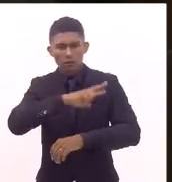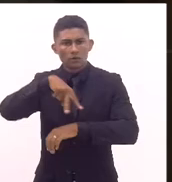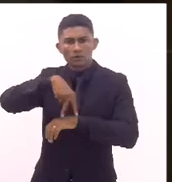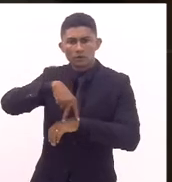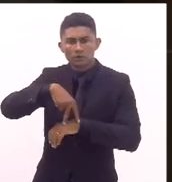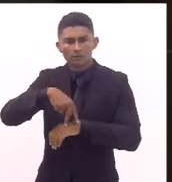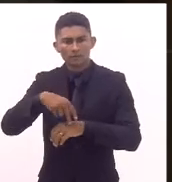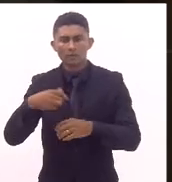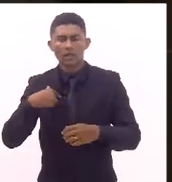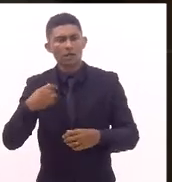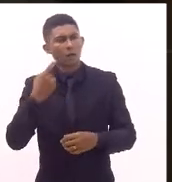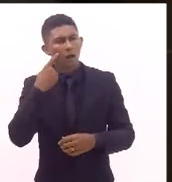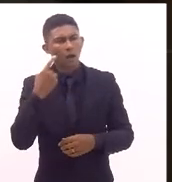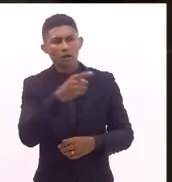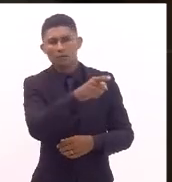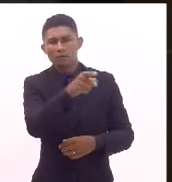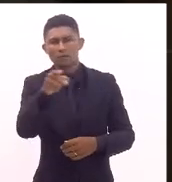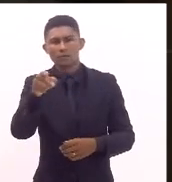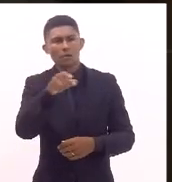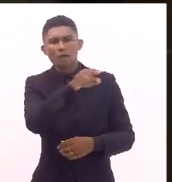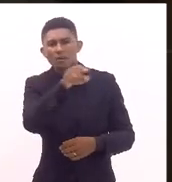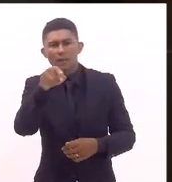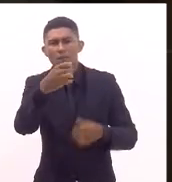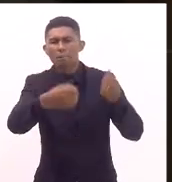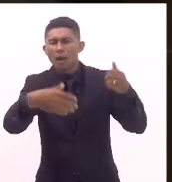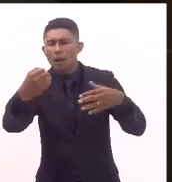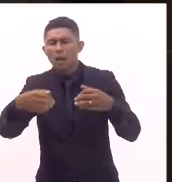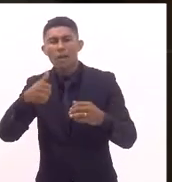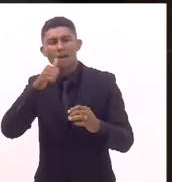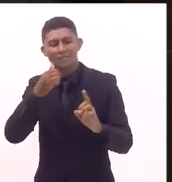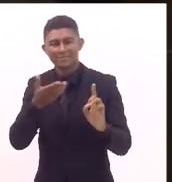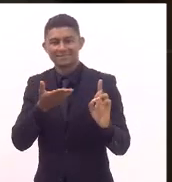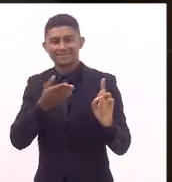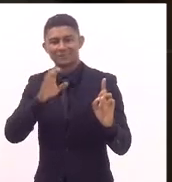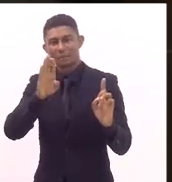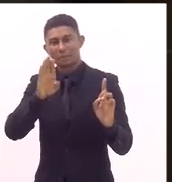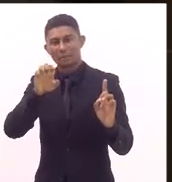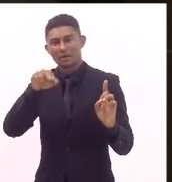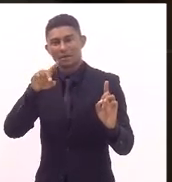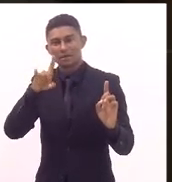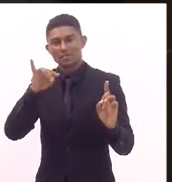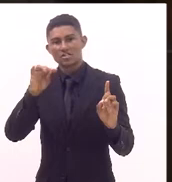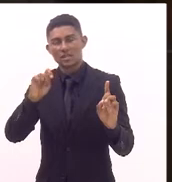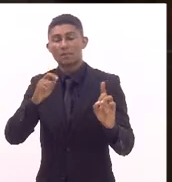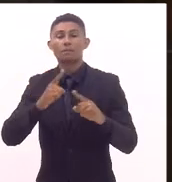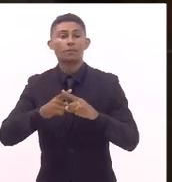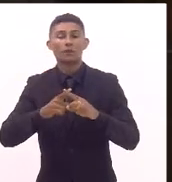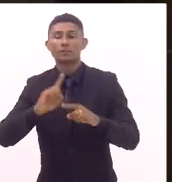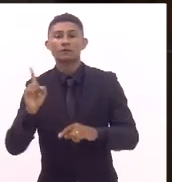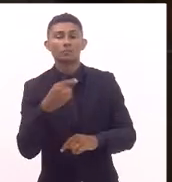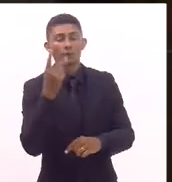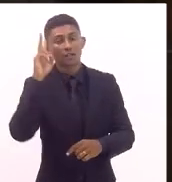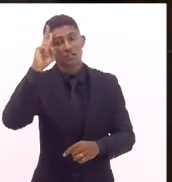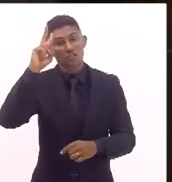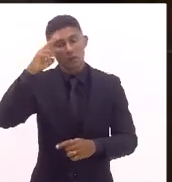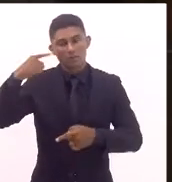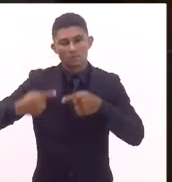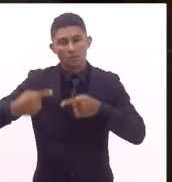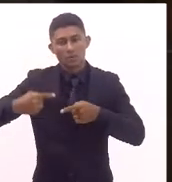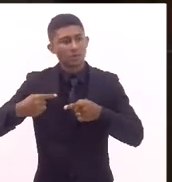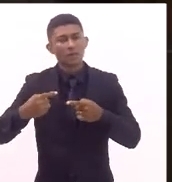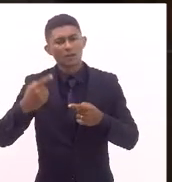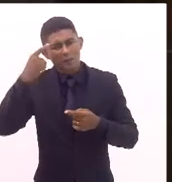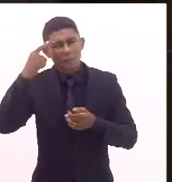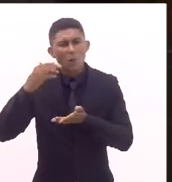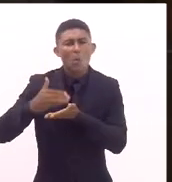Benedita e faz vai passando aquele filme né gente até porque a nossa história na política até começa junto né